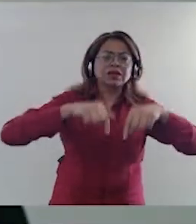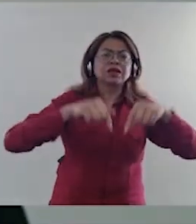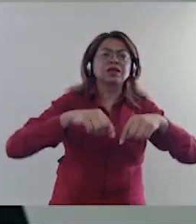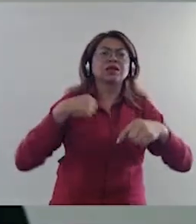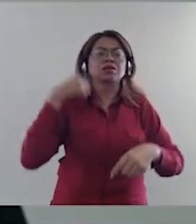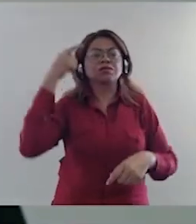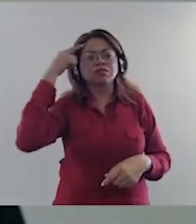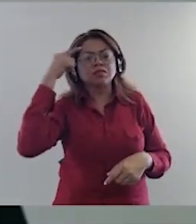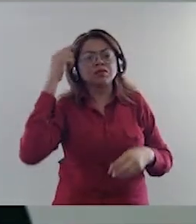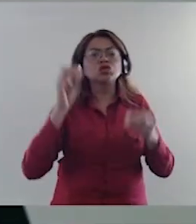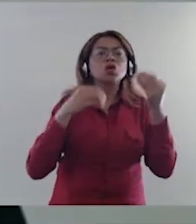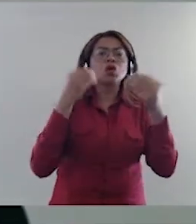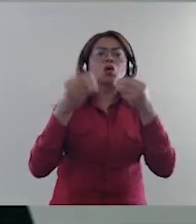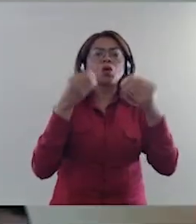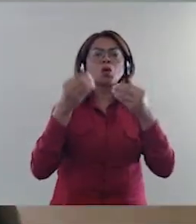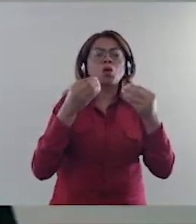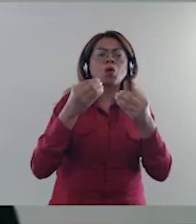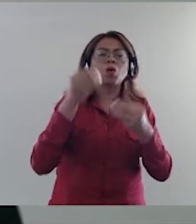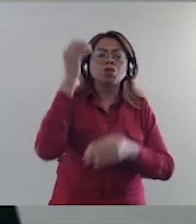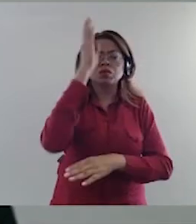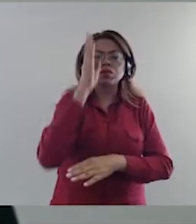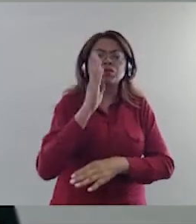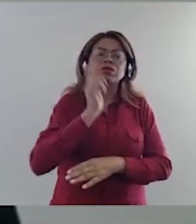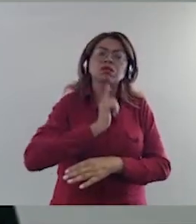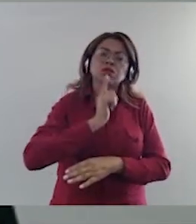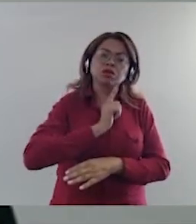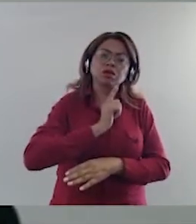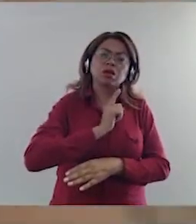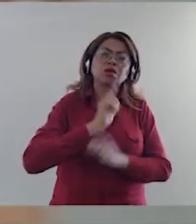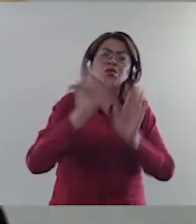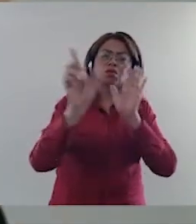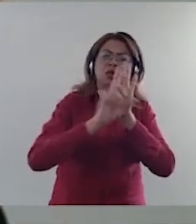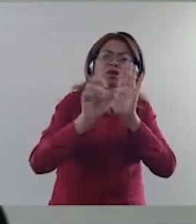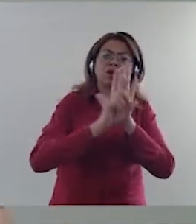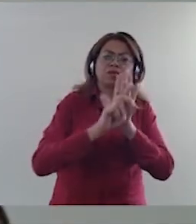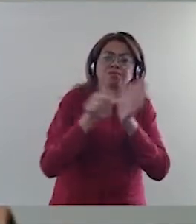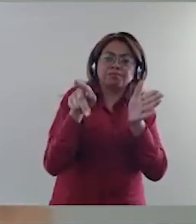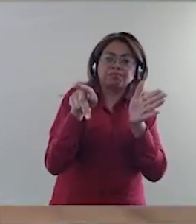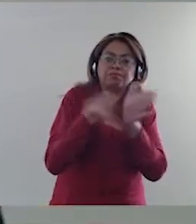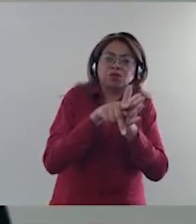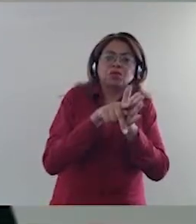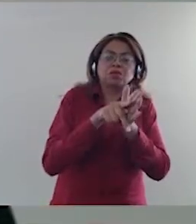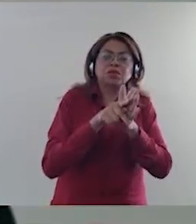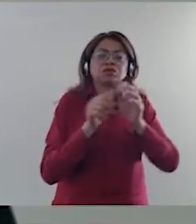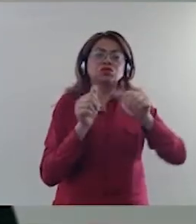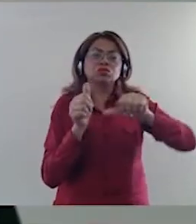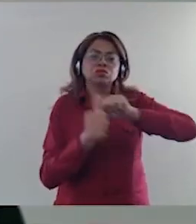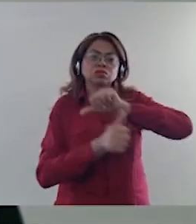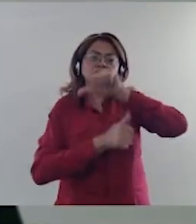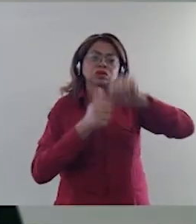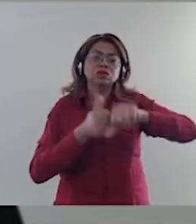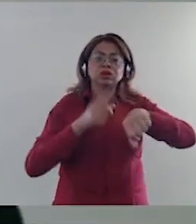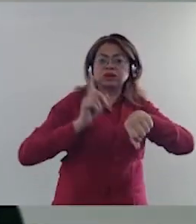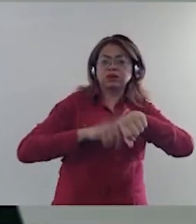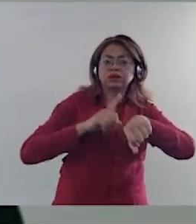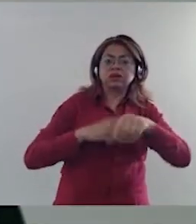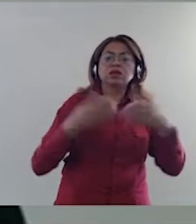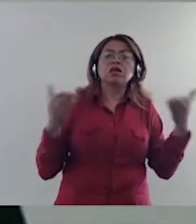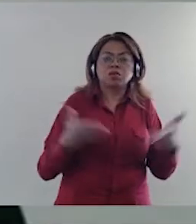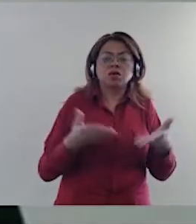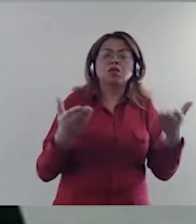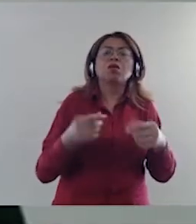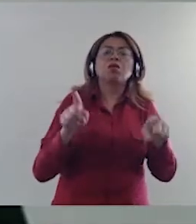dotar o Brasil de uma lei de transição para esse período, no que concerne às relações privadas, que é a